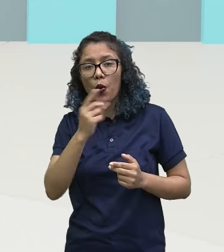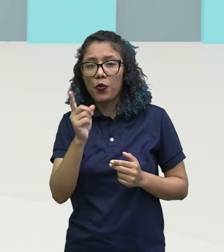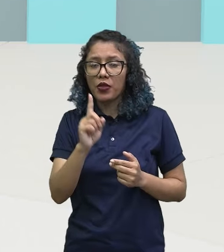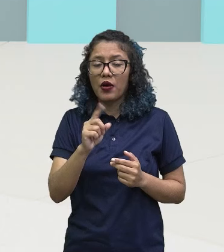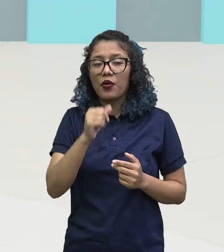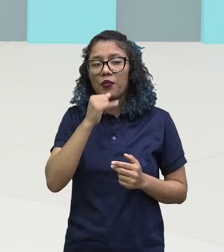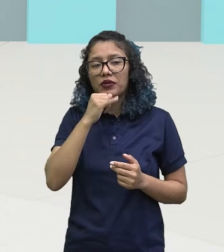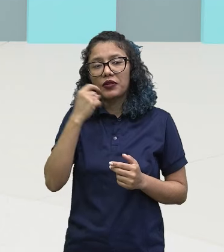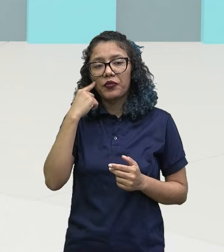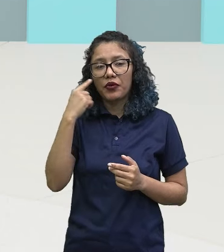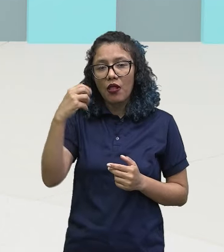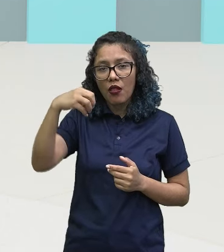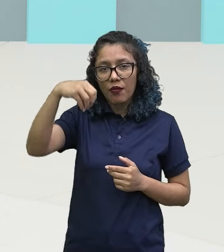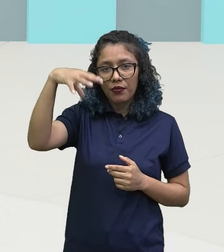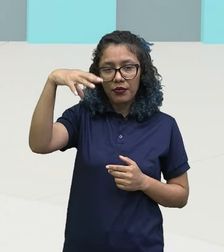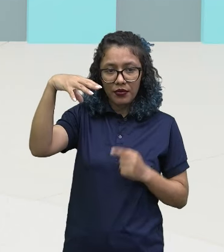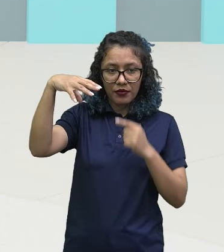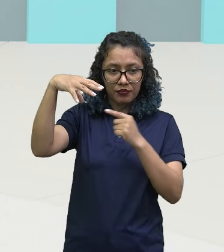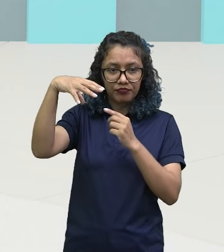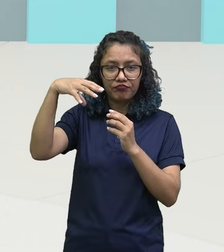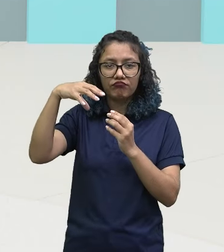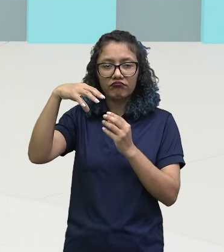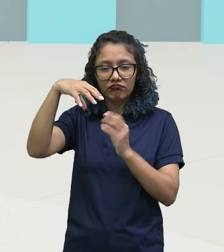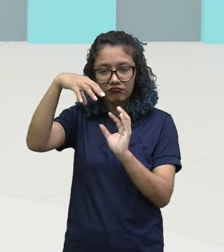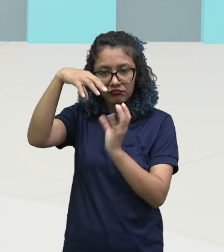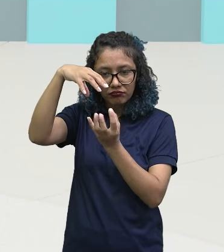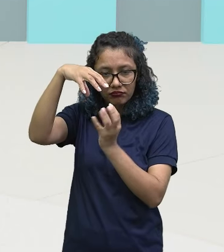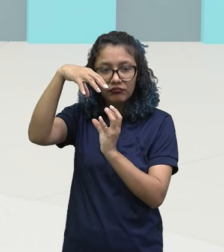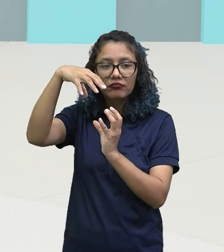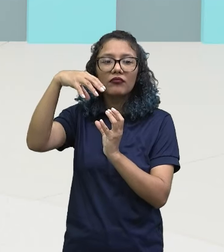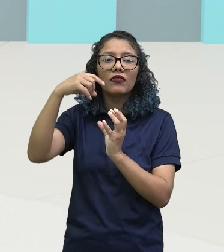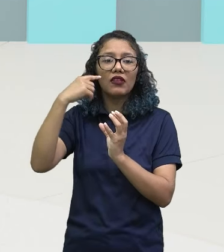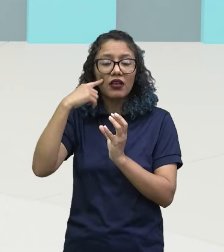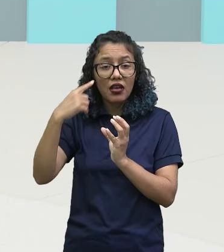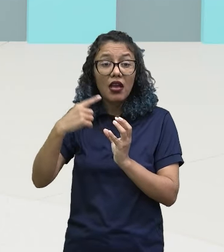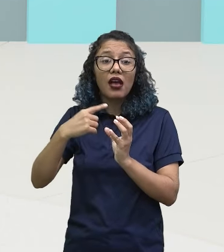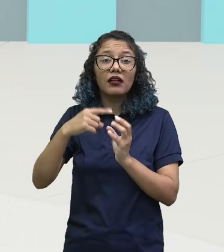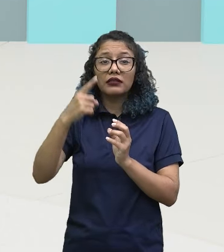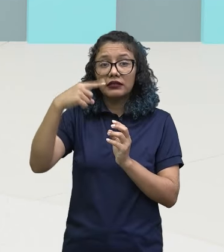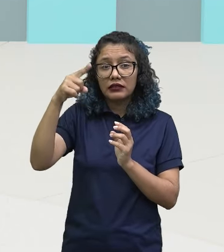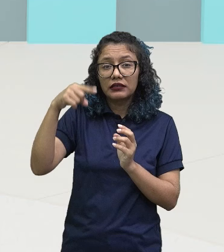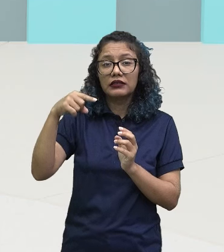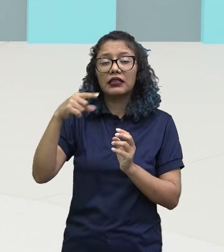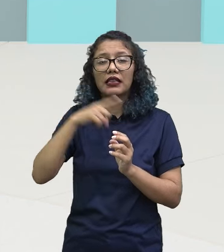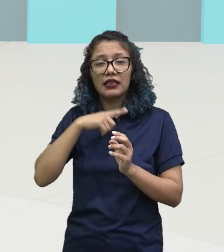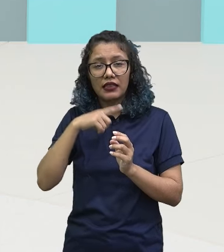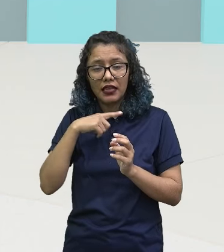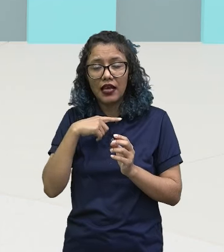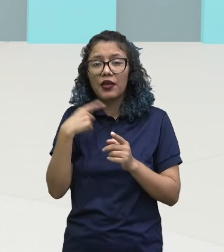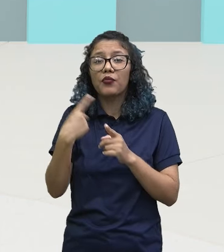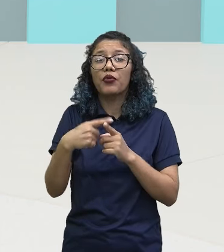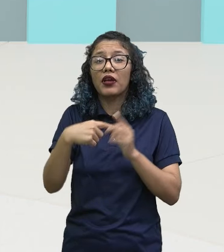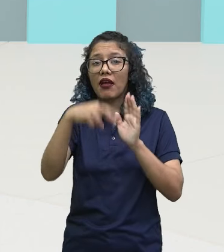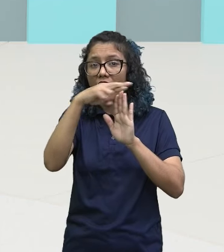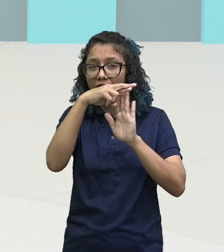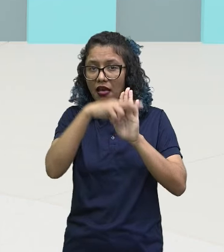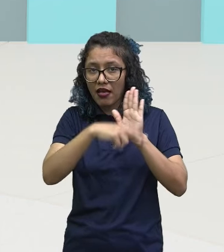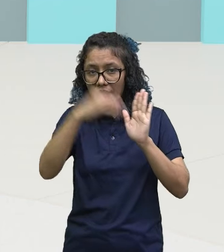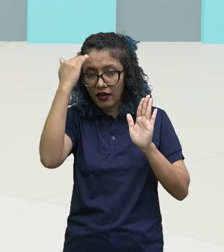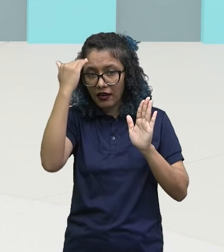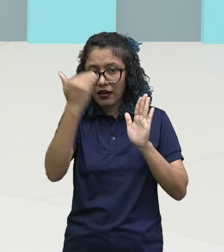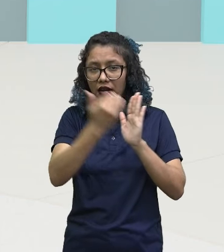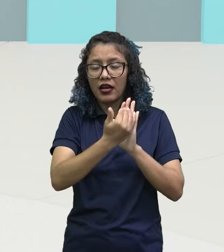lâmpada, a lâmpada tem acento gráfico porque ela segue uma regra. Toda paroxítona é